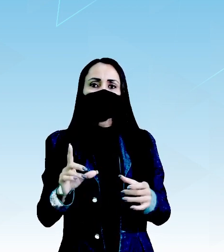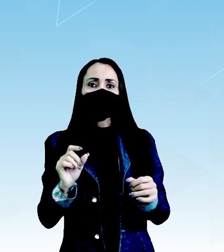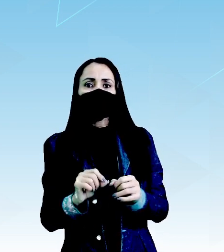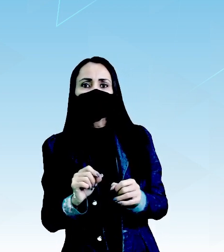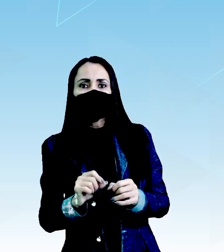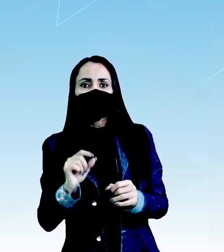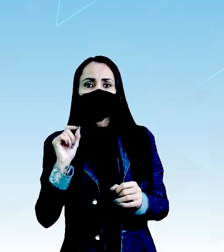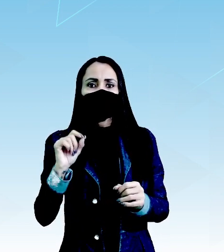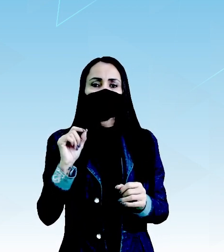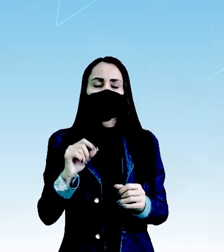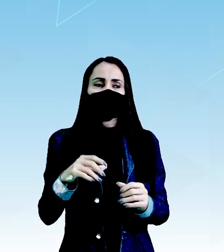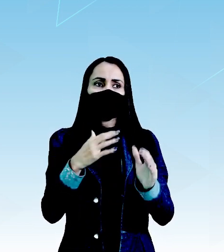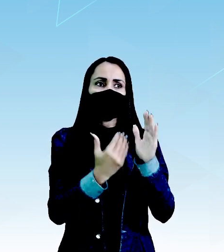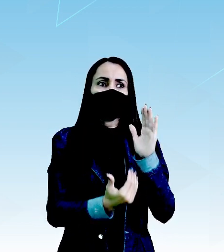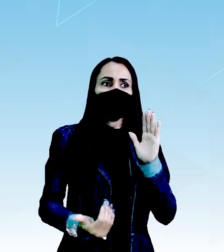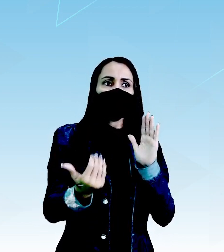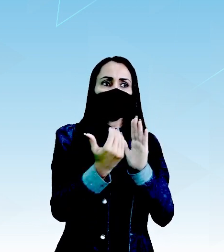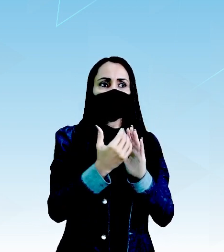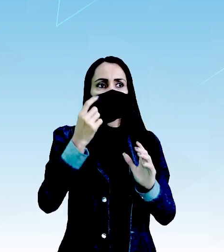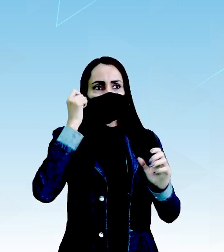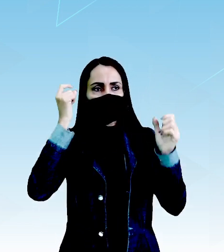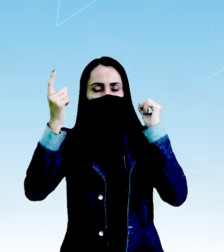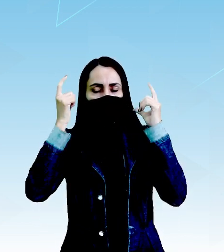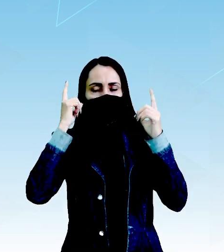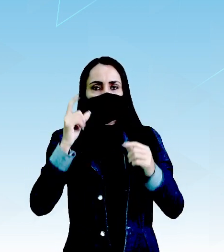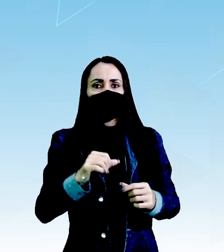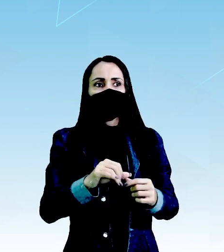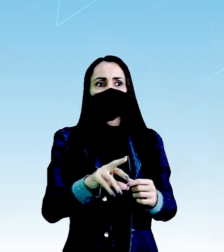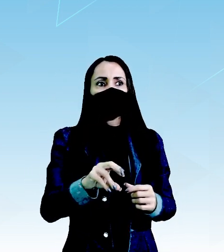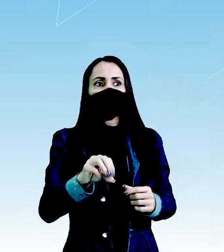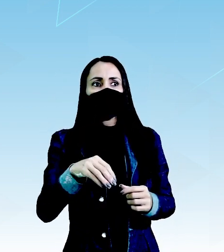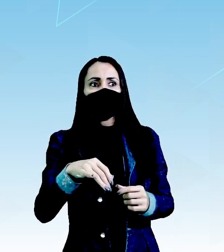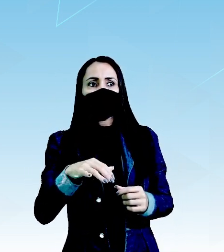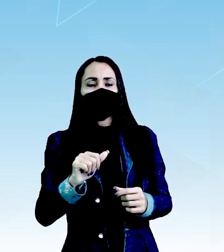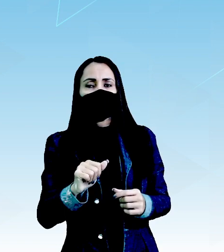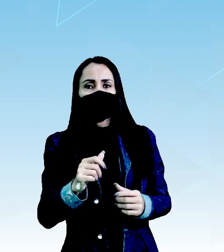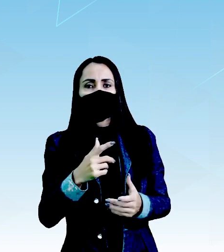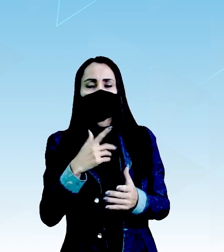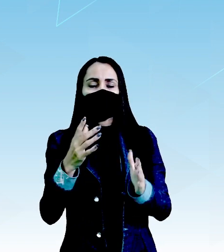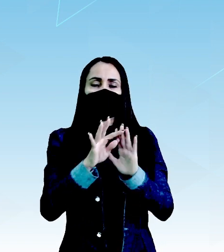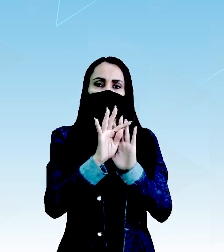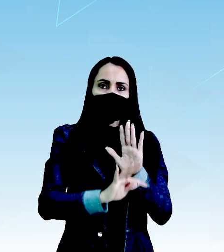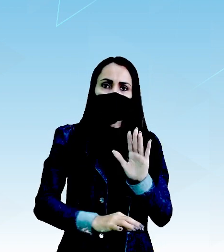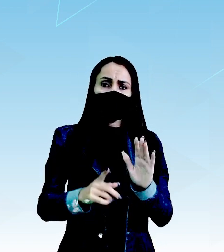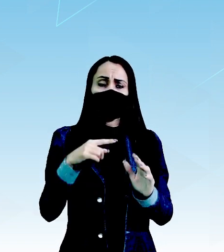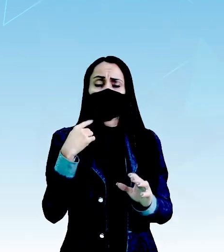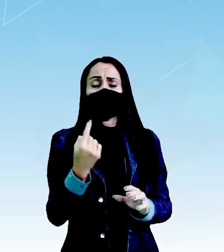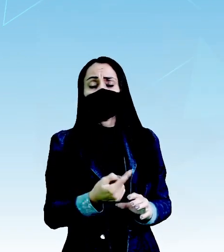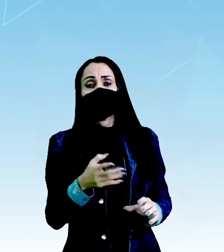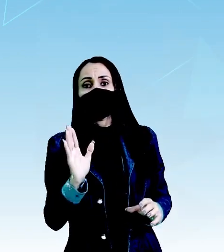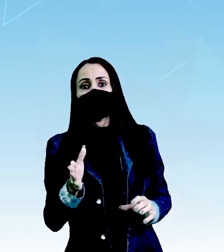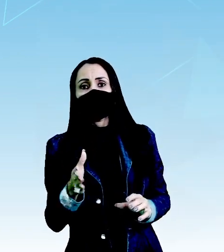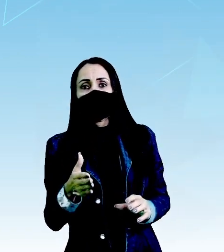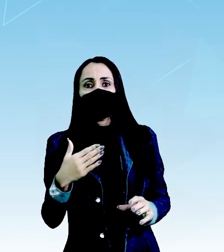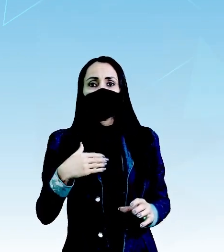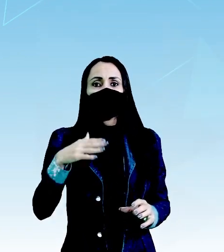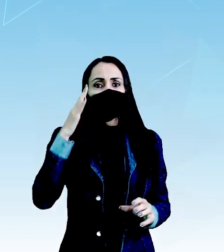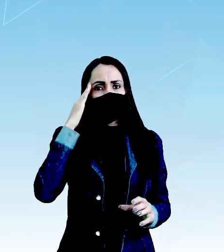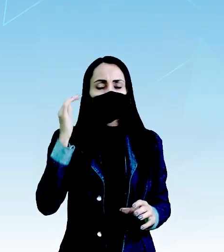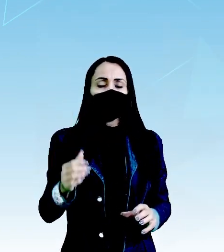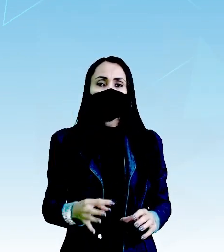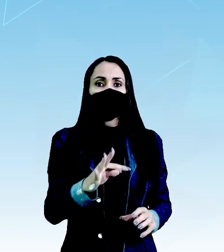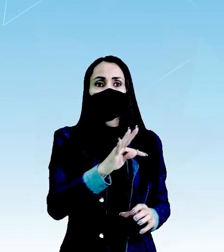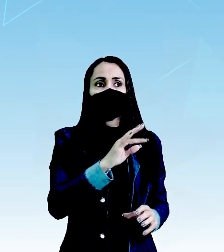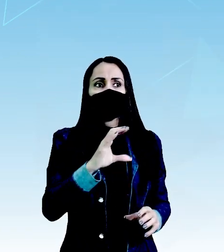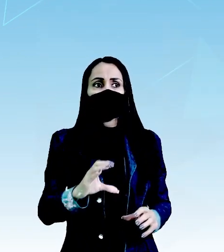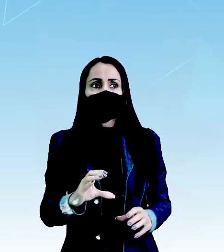Justamente perpassar essa ideia de ironia, de crítica, de humor. O texto, que nós já sabemos, vem de tecer, certo?